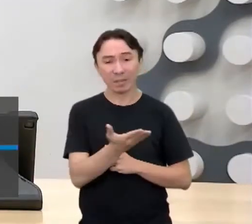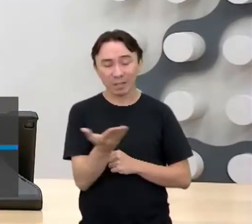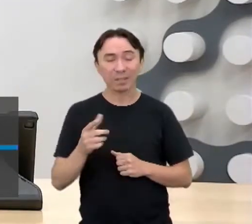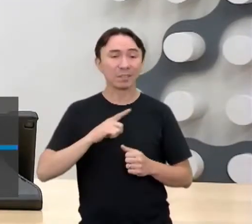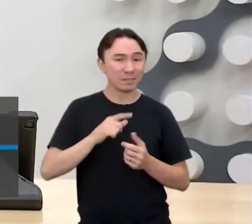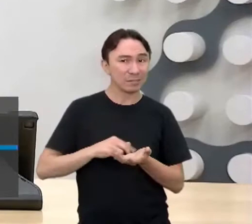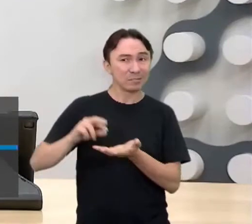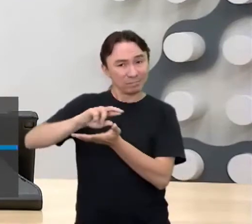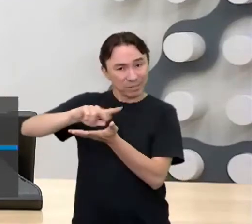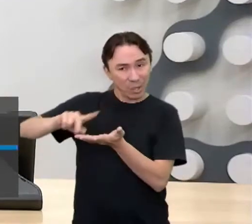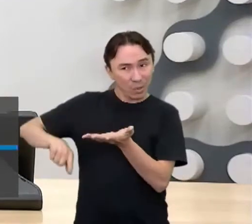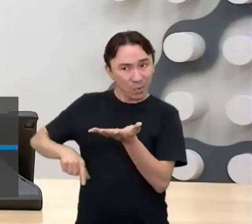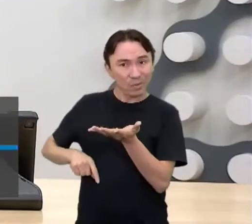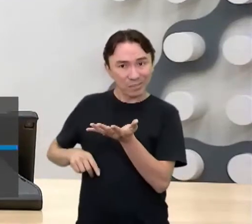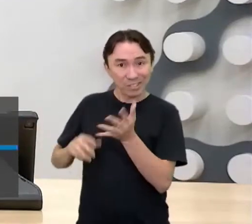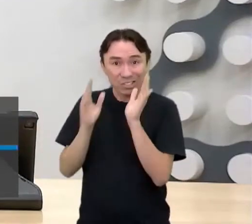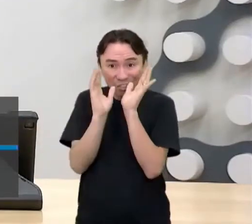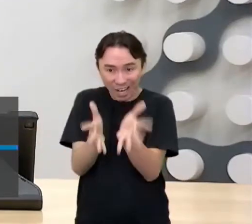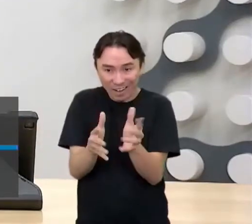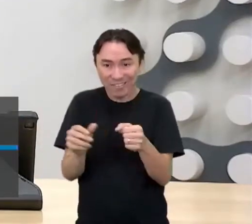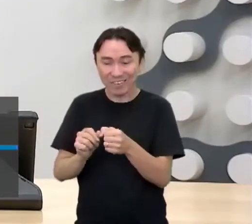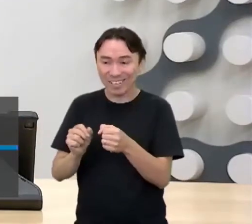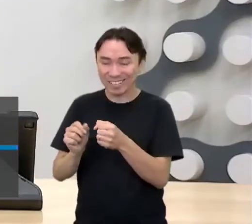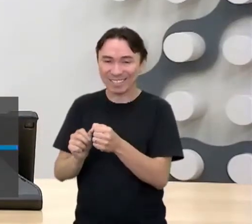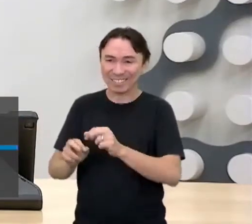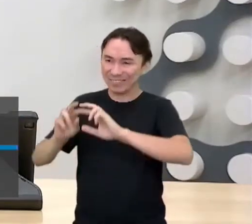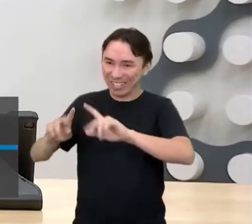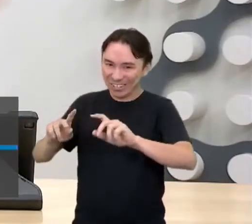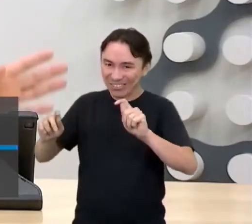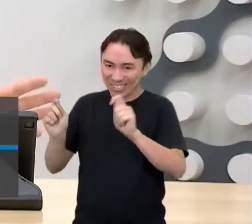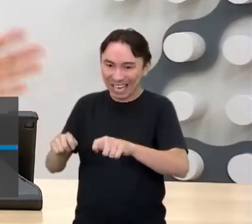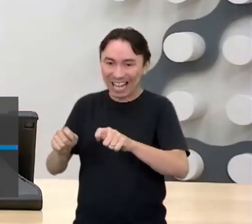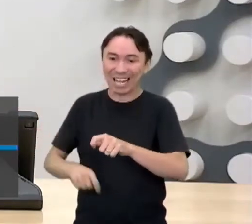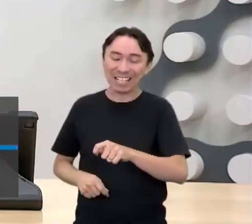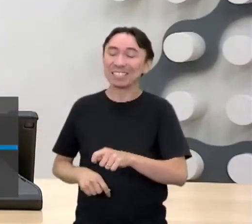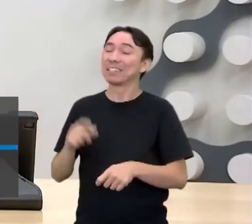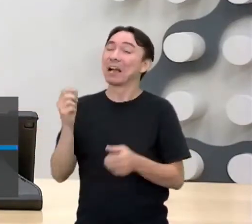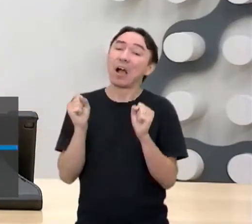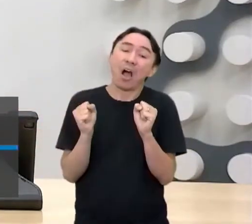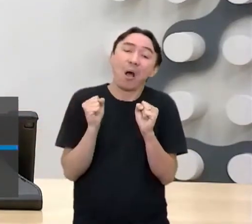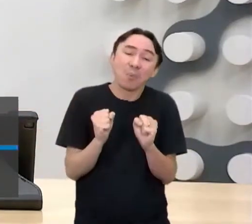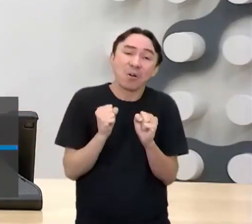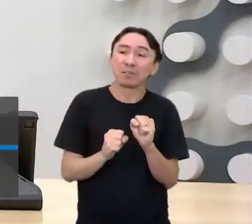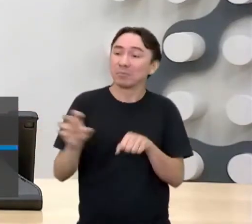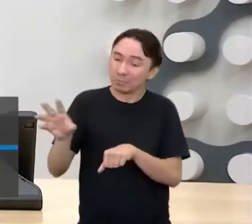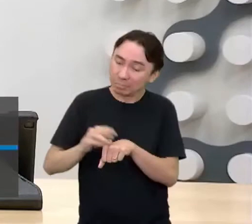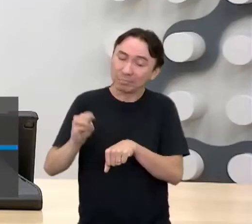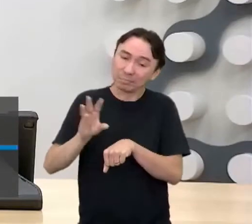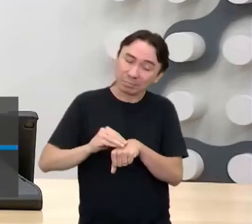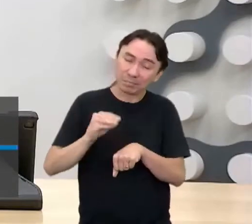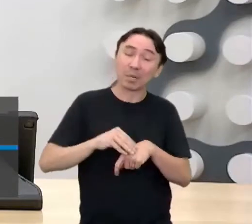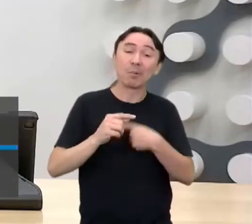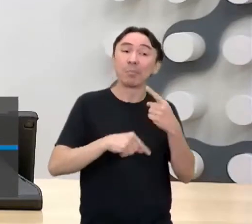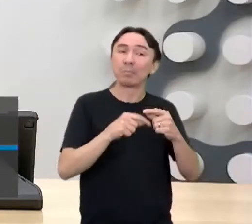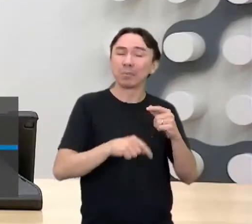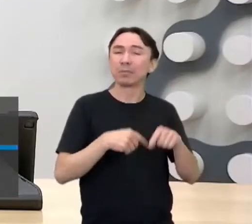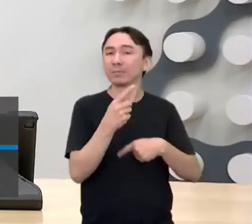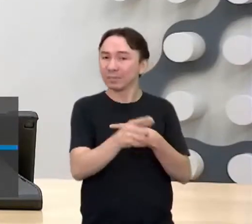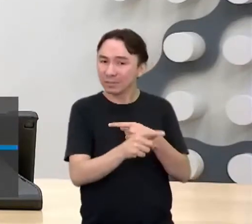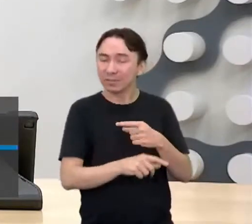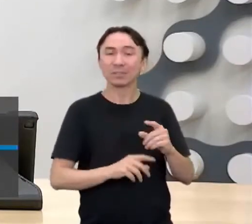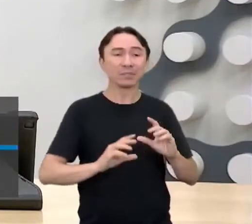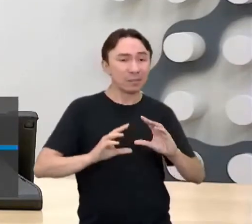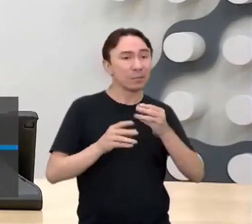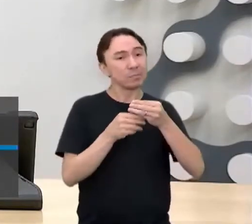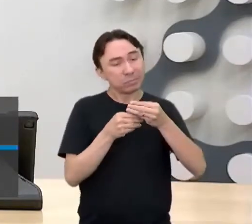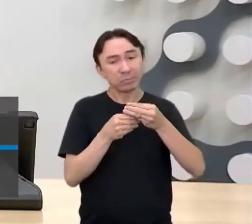usá-los. Não é assim, fez a leitura do conto fantástico, vira a página, não se fala mais nisso. Não, tudo vai se agregar de uma